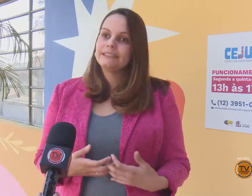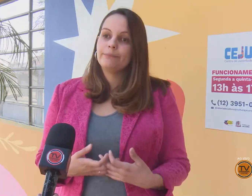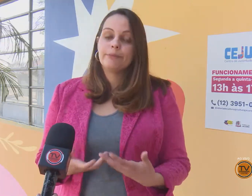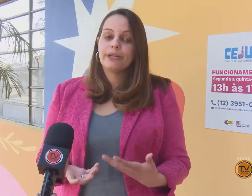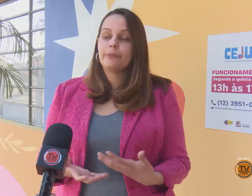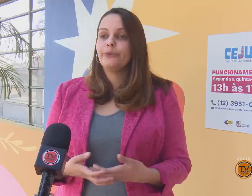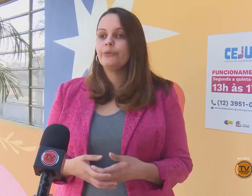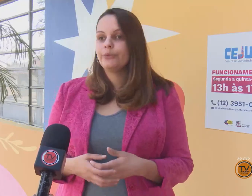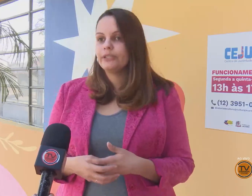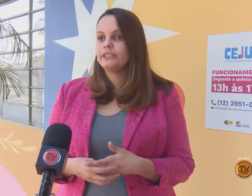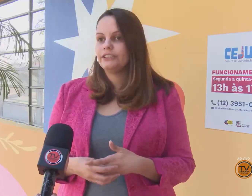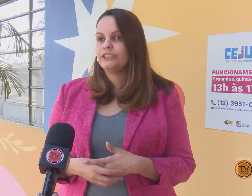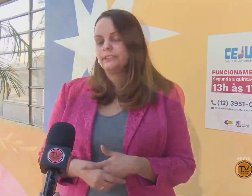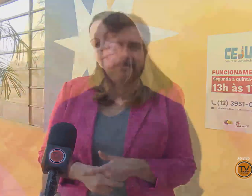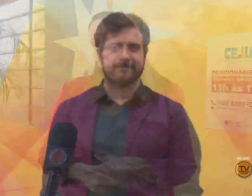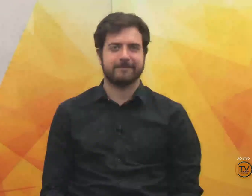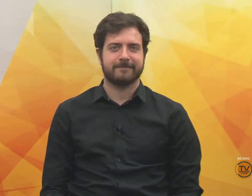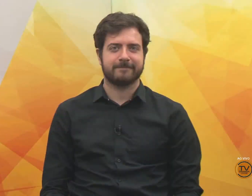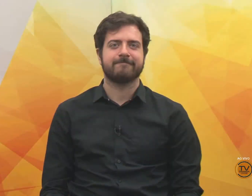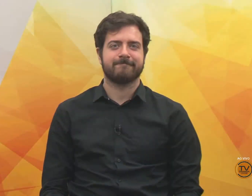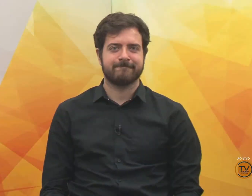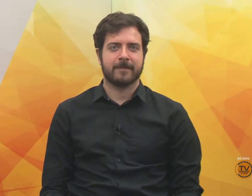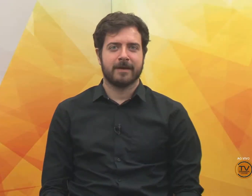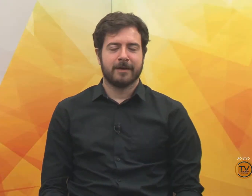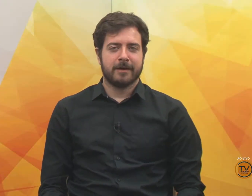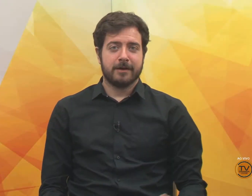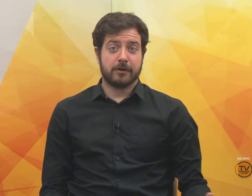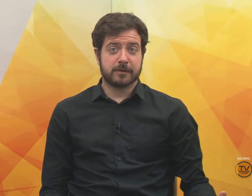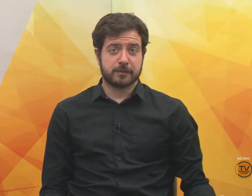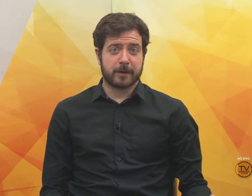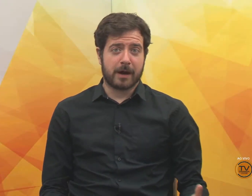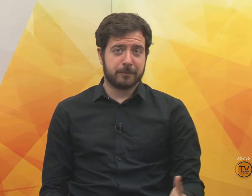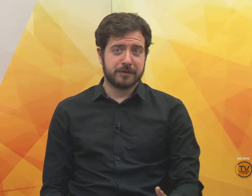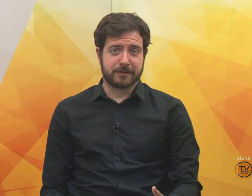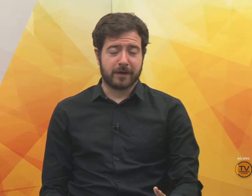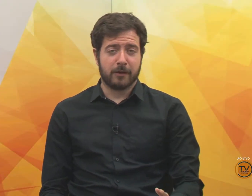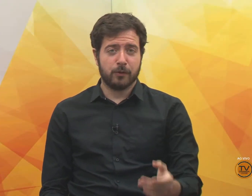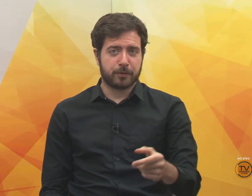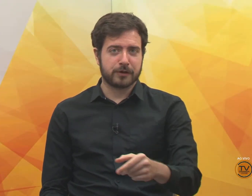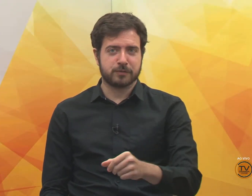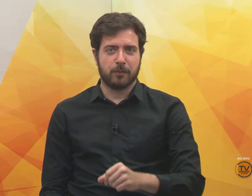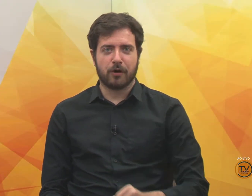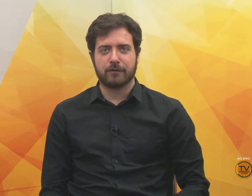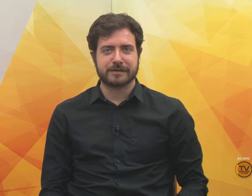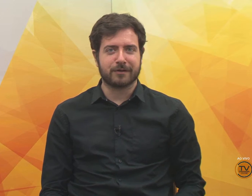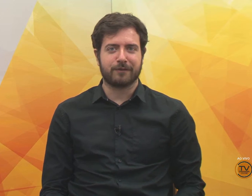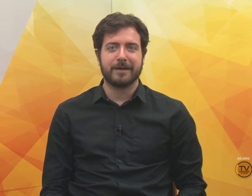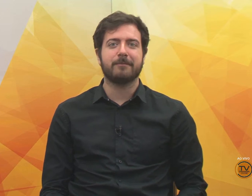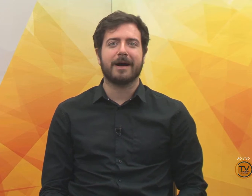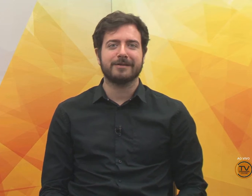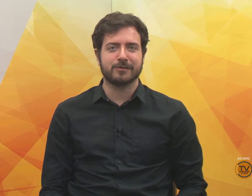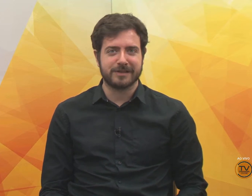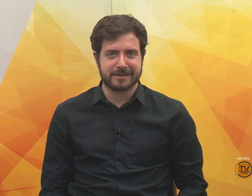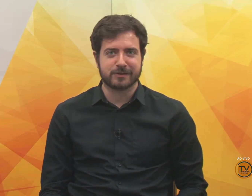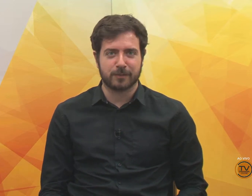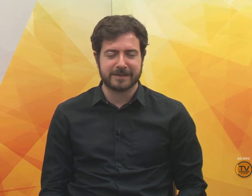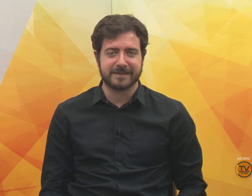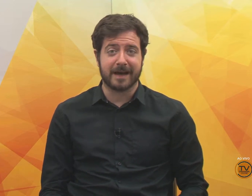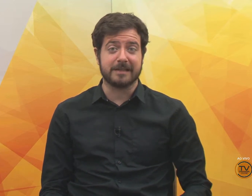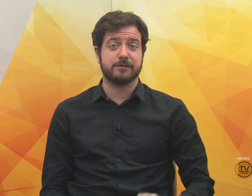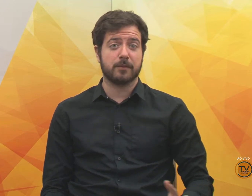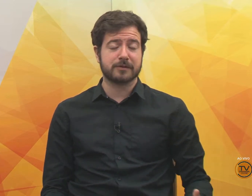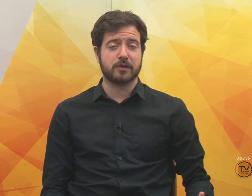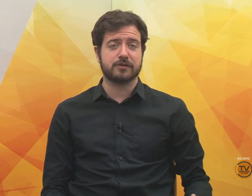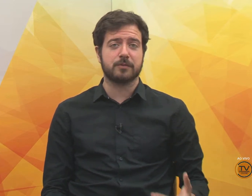então participem porque é muito importante. Nós vamos para um rápido intervalo. No próximo bloco você confere mais notícias sobre